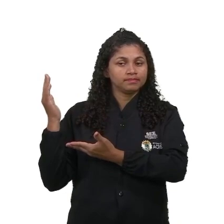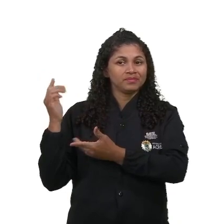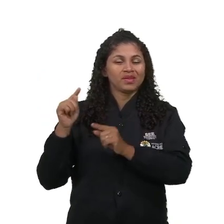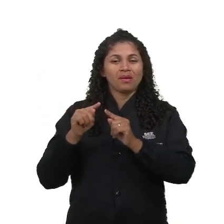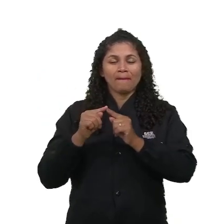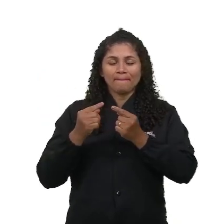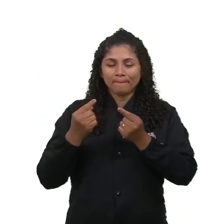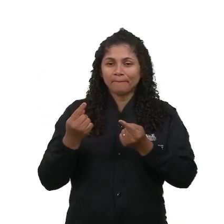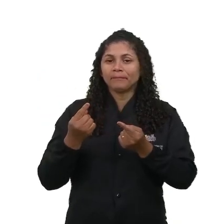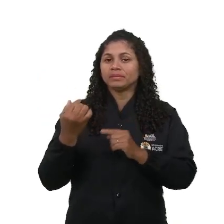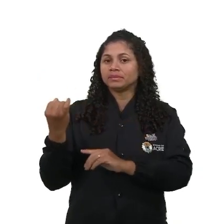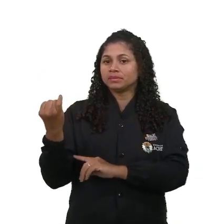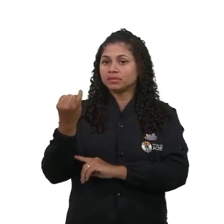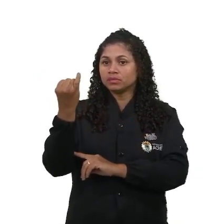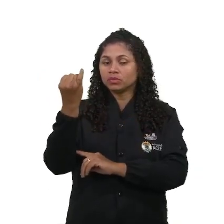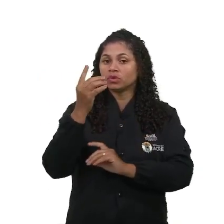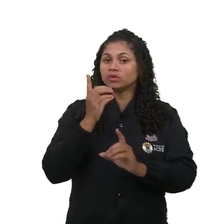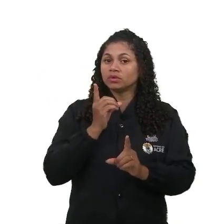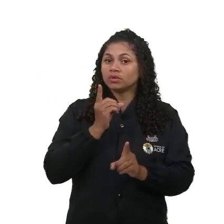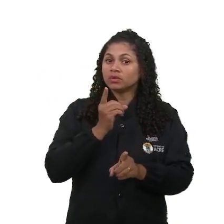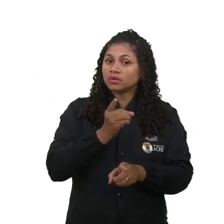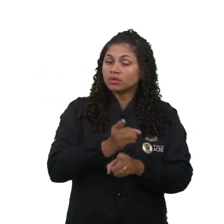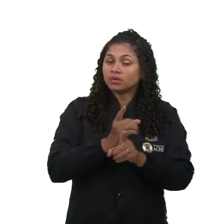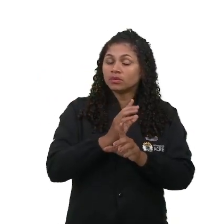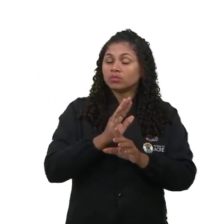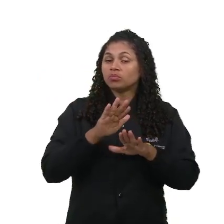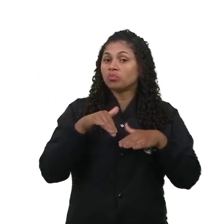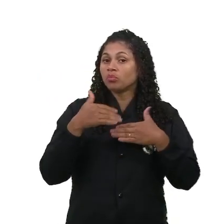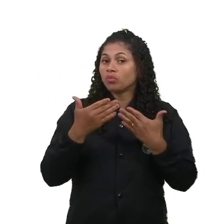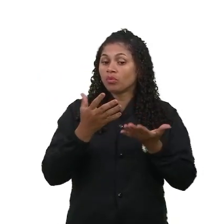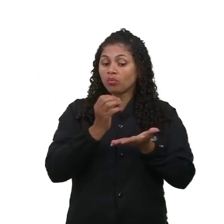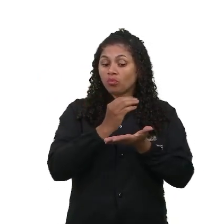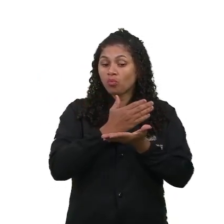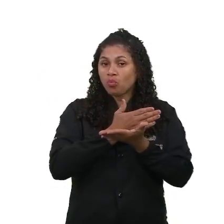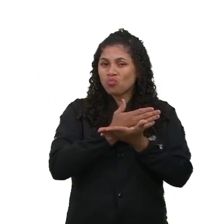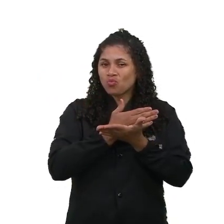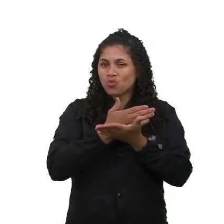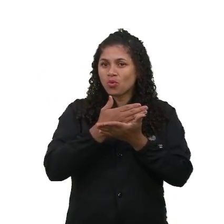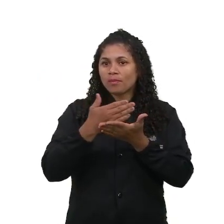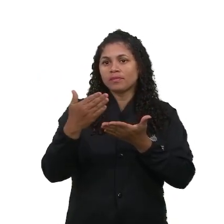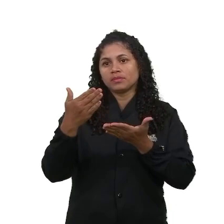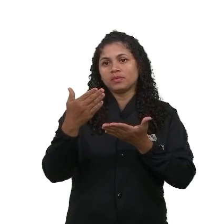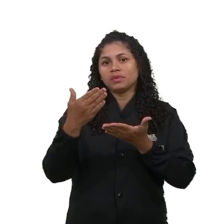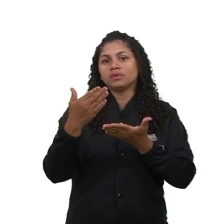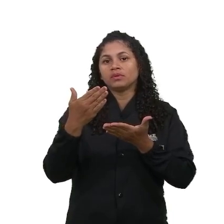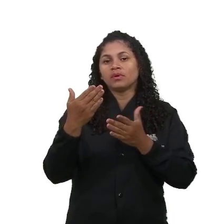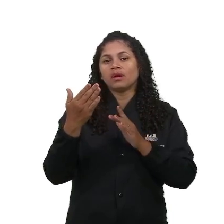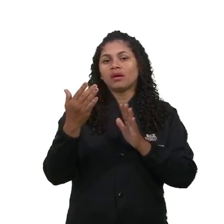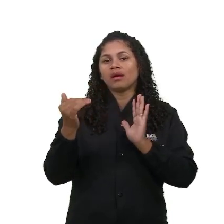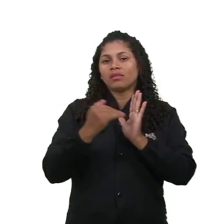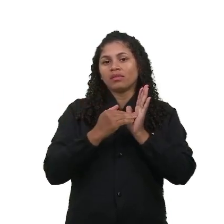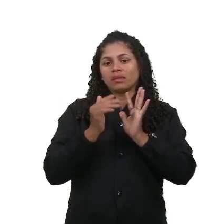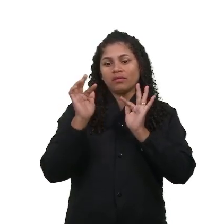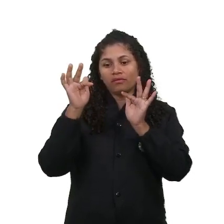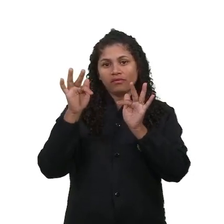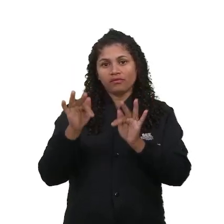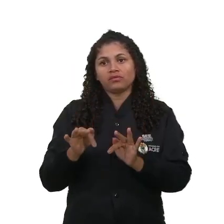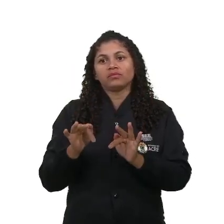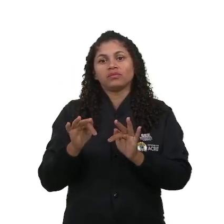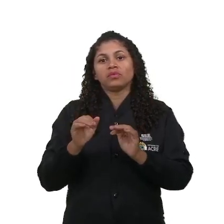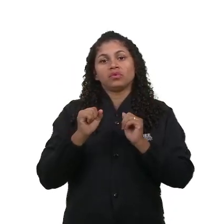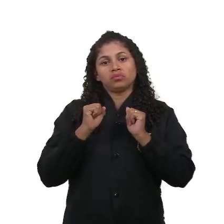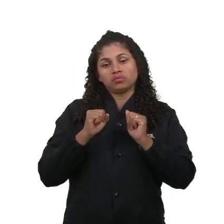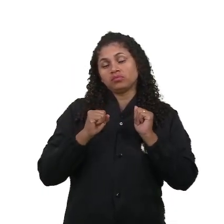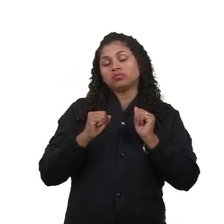sempre interessante identificá-los com a origem na origem. Do mesmo jeito, os vetores que estão no espaço. Posso identificá-los